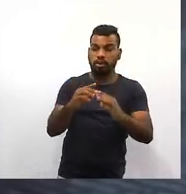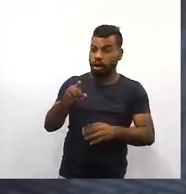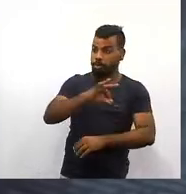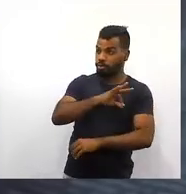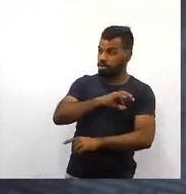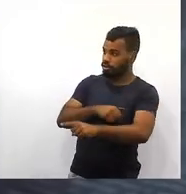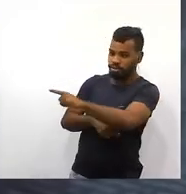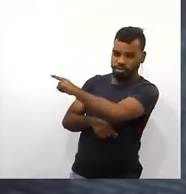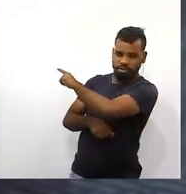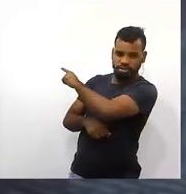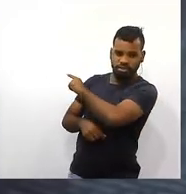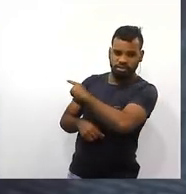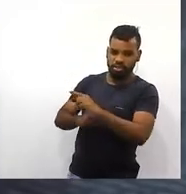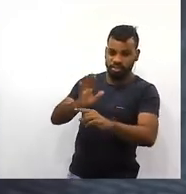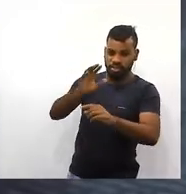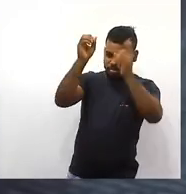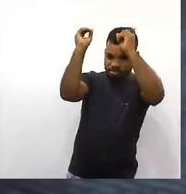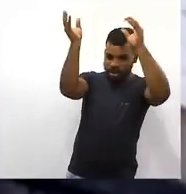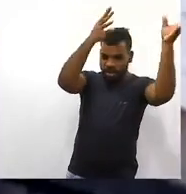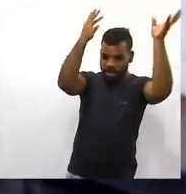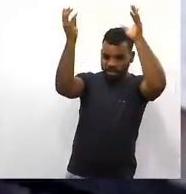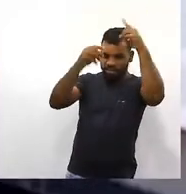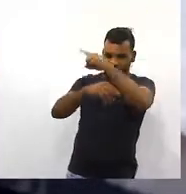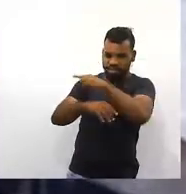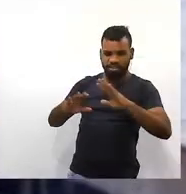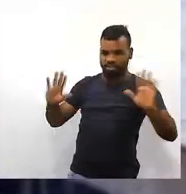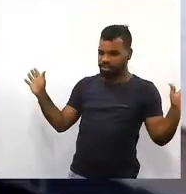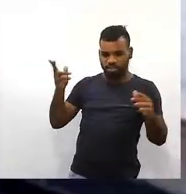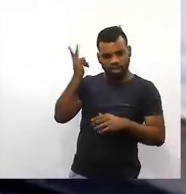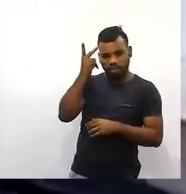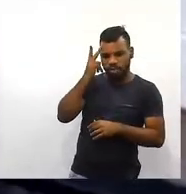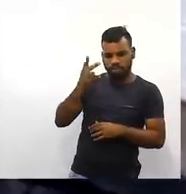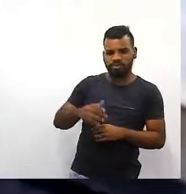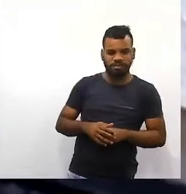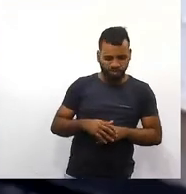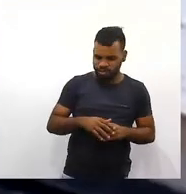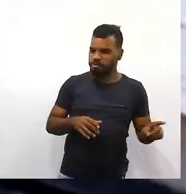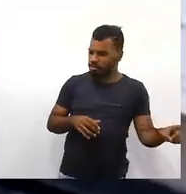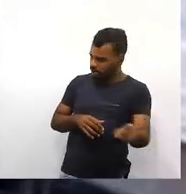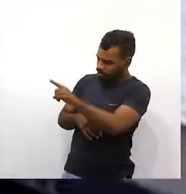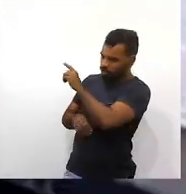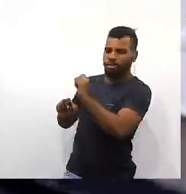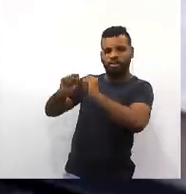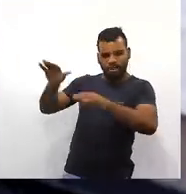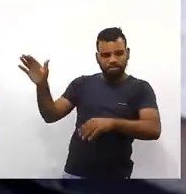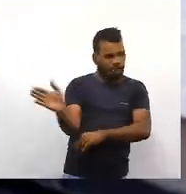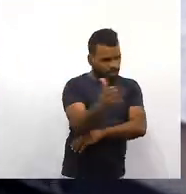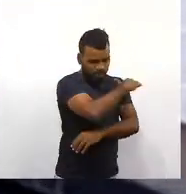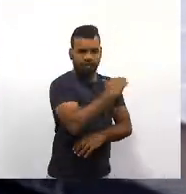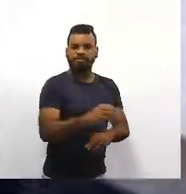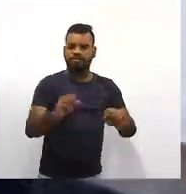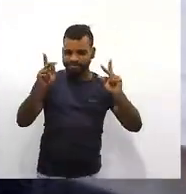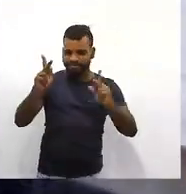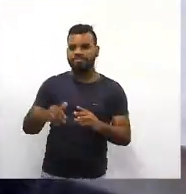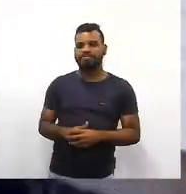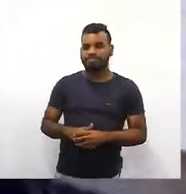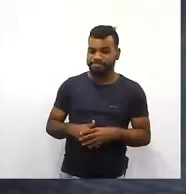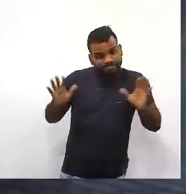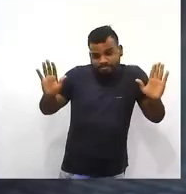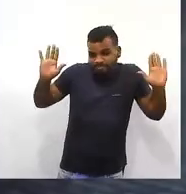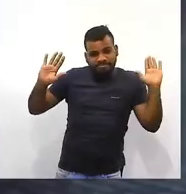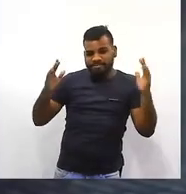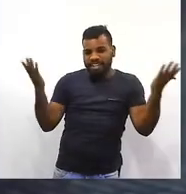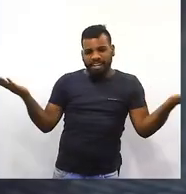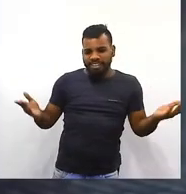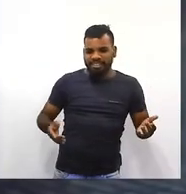passando. Agora é ambulância, mas tá, tá ao vivo. Pronto, passou, continua com a poesia, tudo normal. Olha lá, faz parte, quem sabe faz